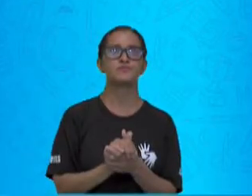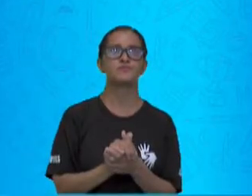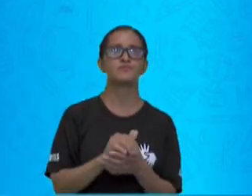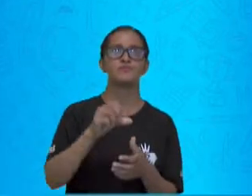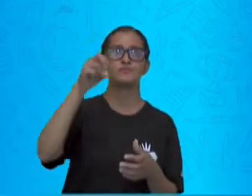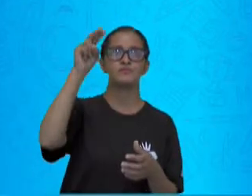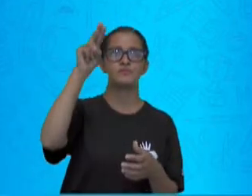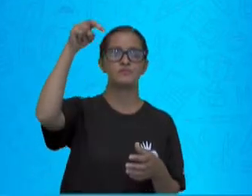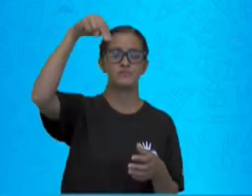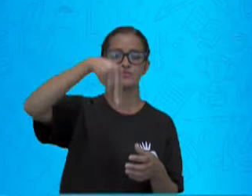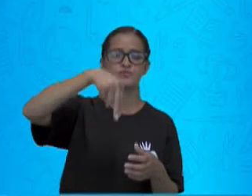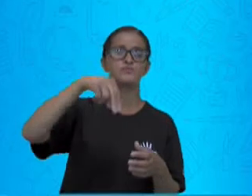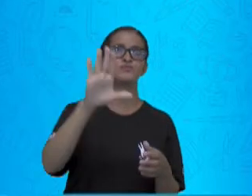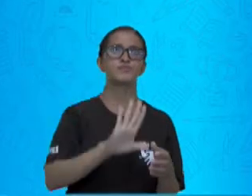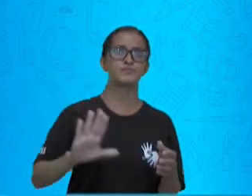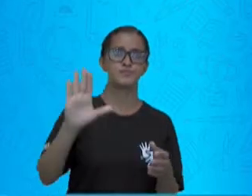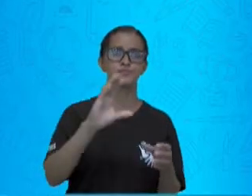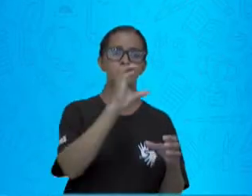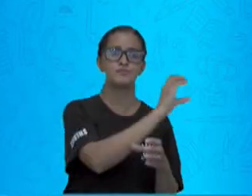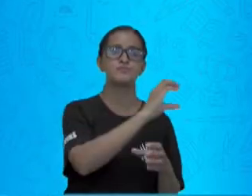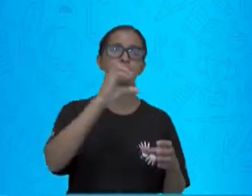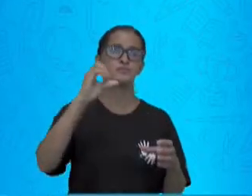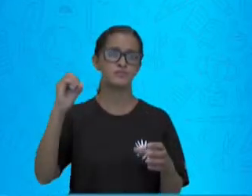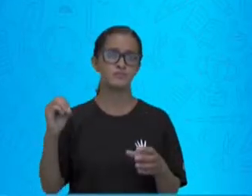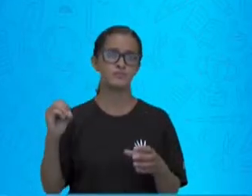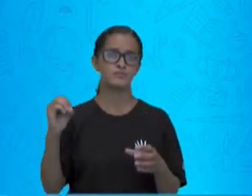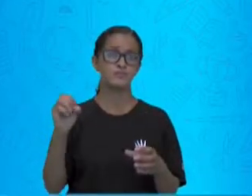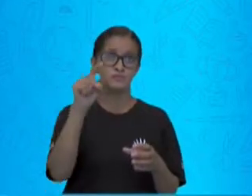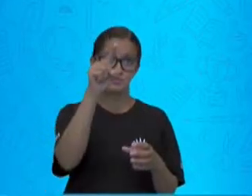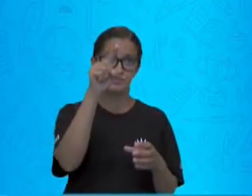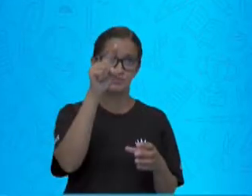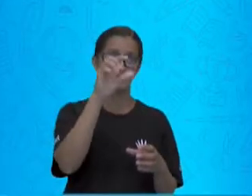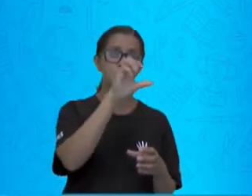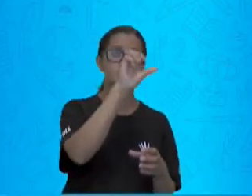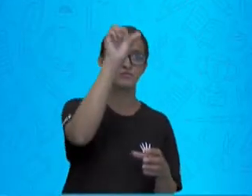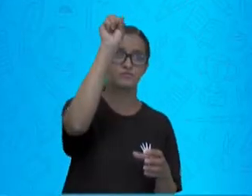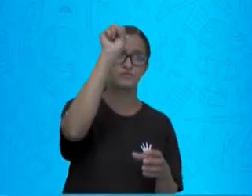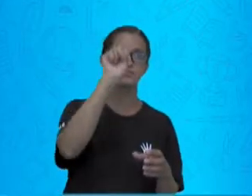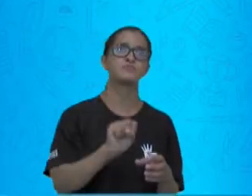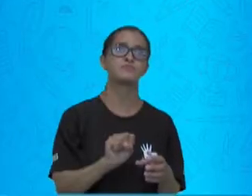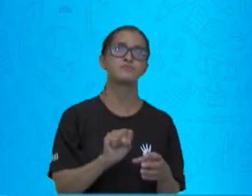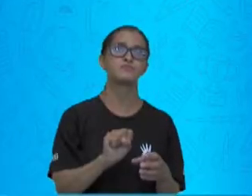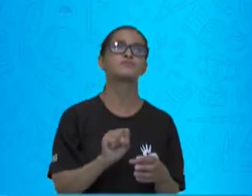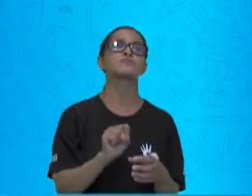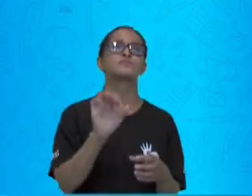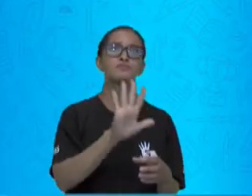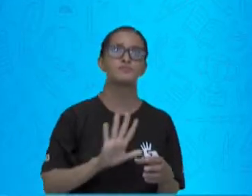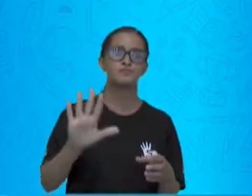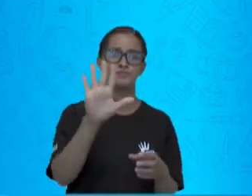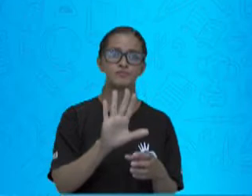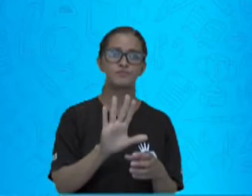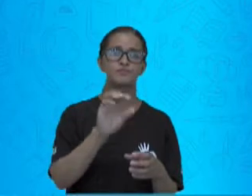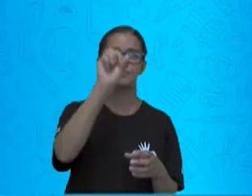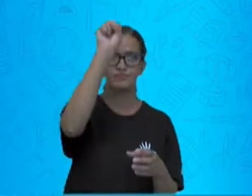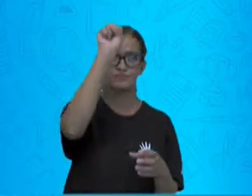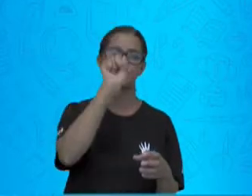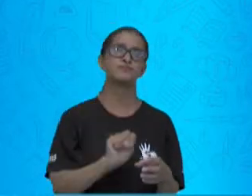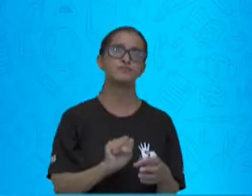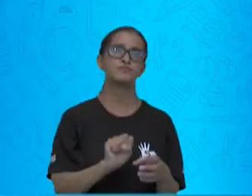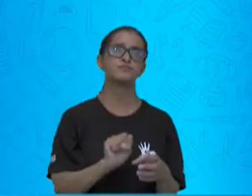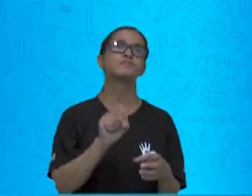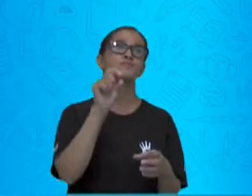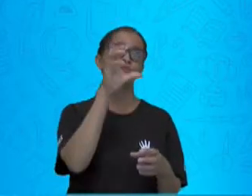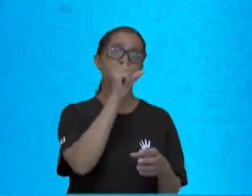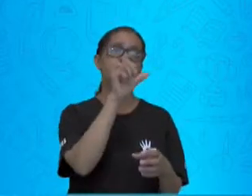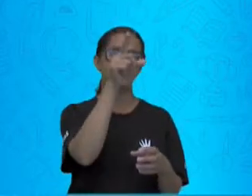Nordeste de azul, Centro-Oeste de amarelo, Sudeste, onde nós moramos, está pintado de vermelho e o Sul